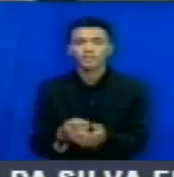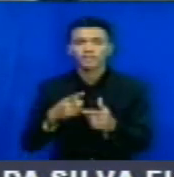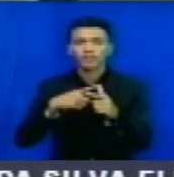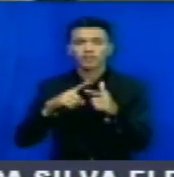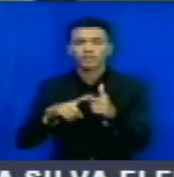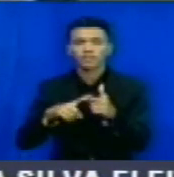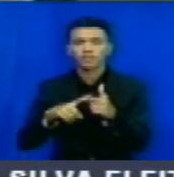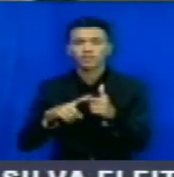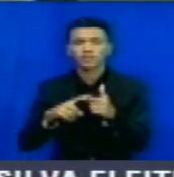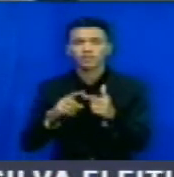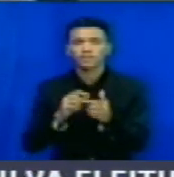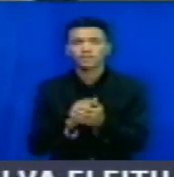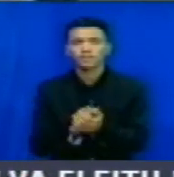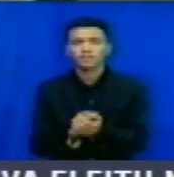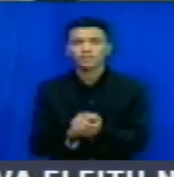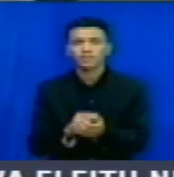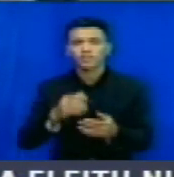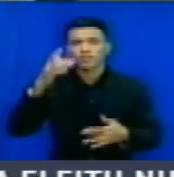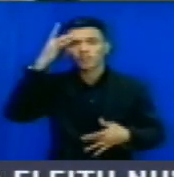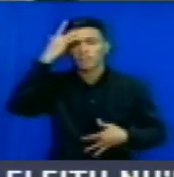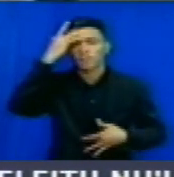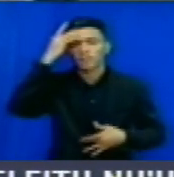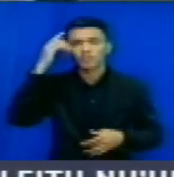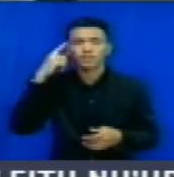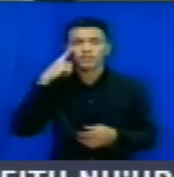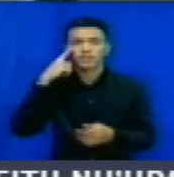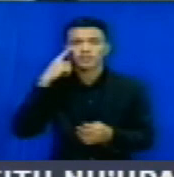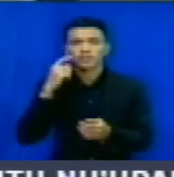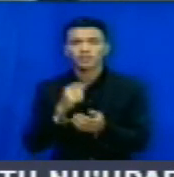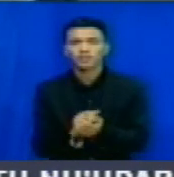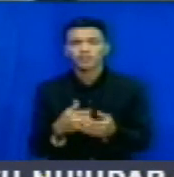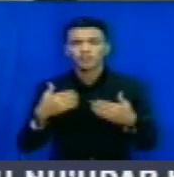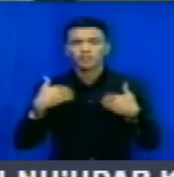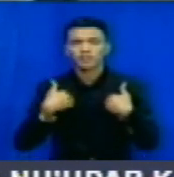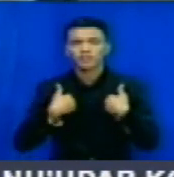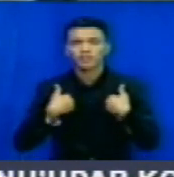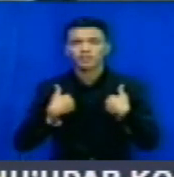Tuertan conjuntivitis moras mata neia